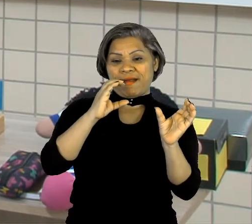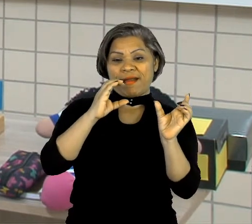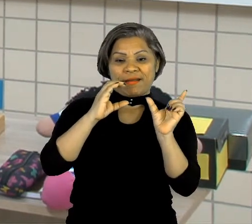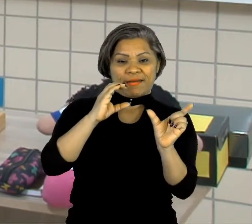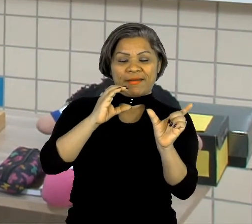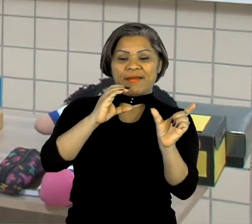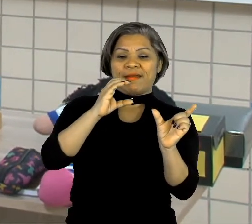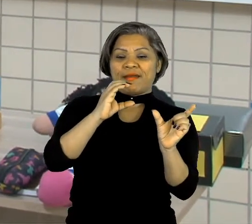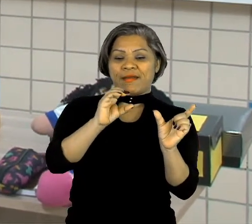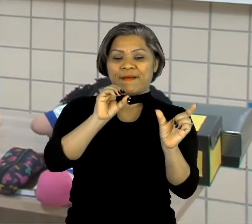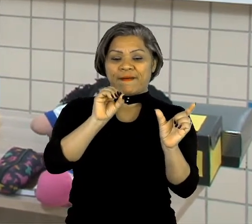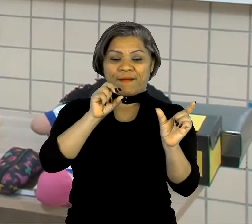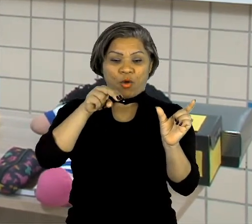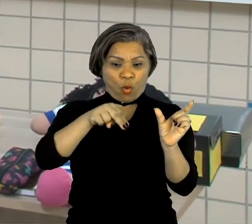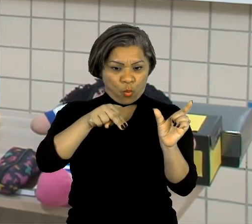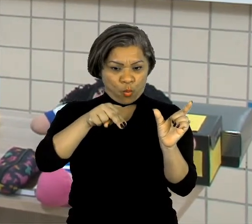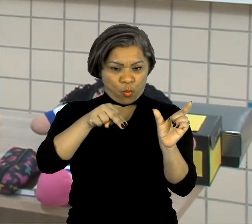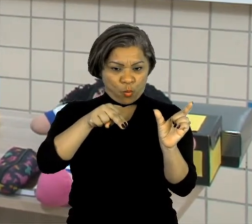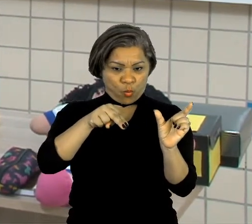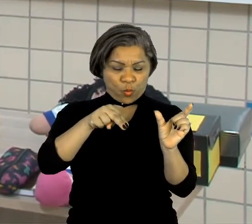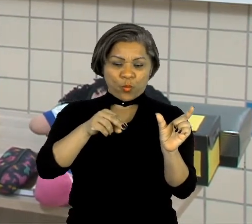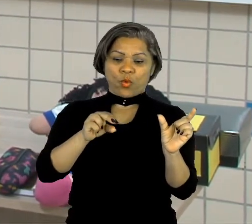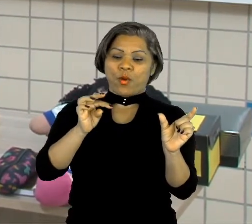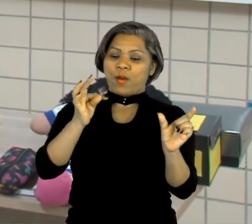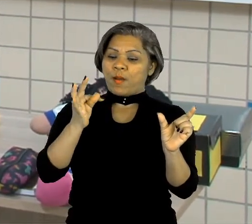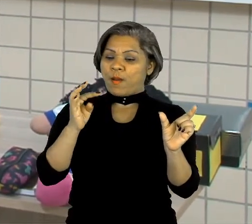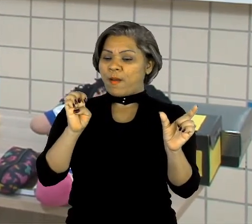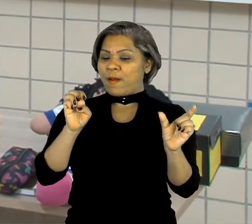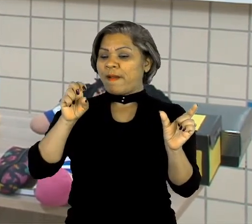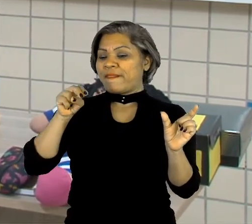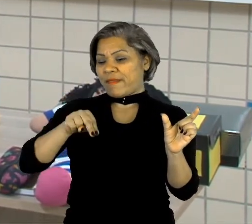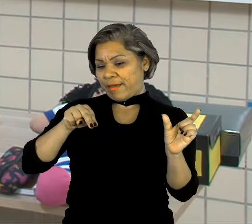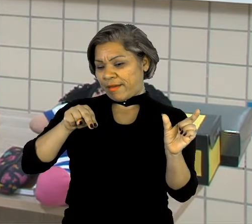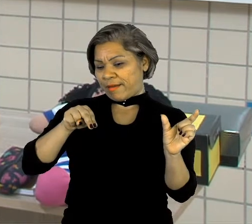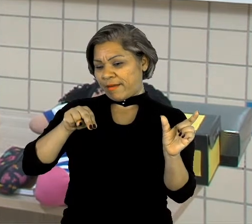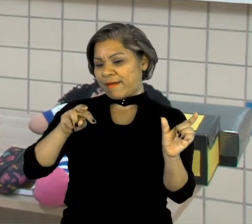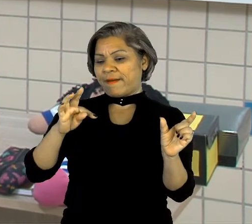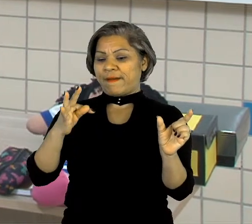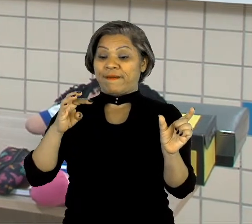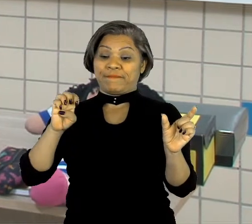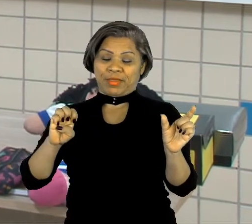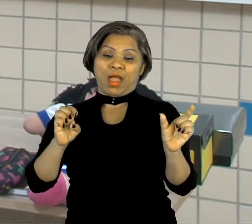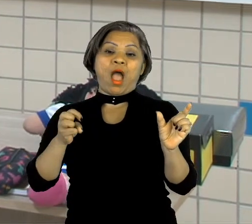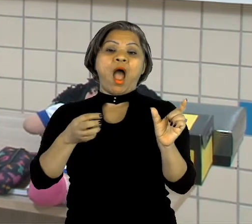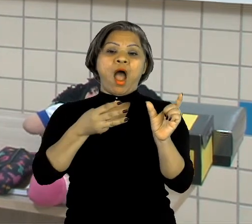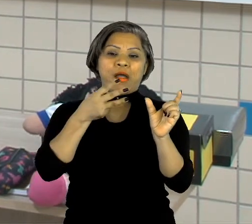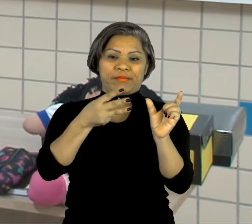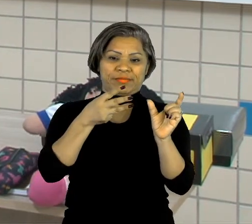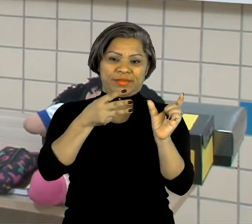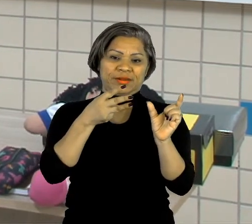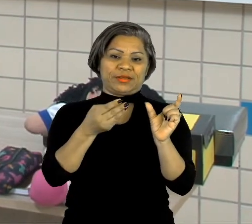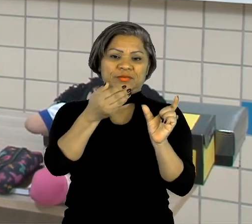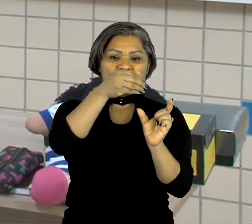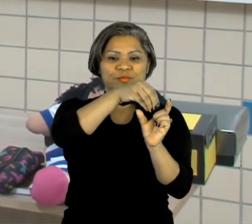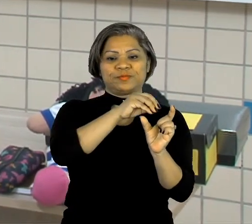Contente. 3 sílabas, então eu vou colocar aqui, certo? Vou pegar mais 2 palavrinhas